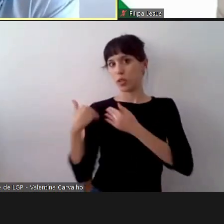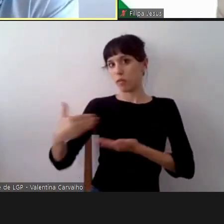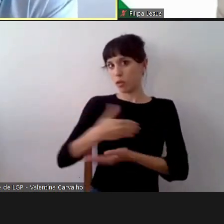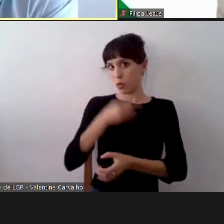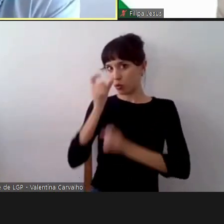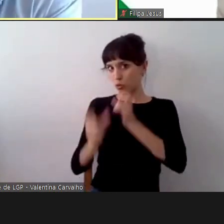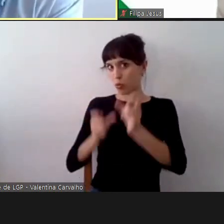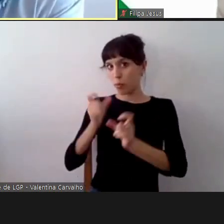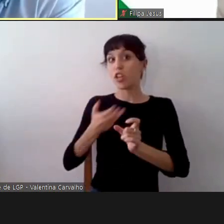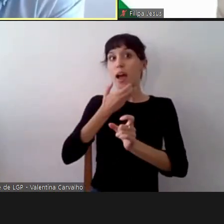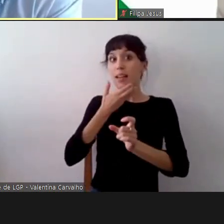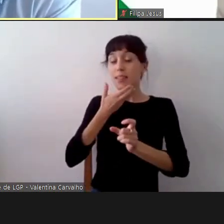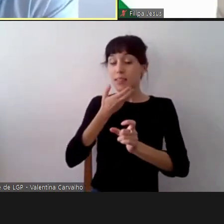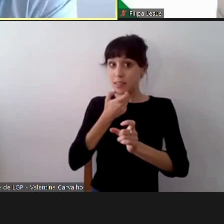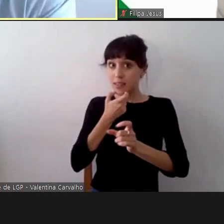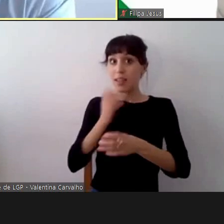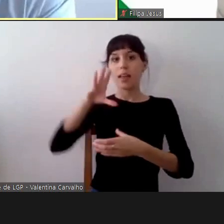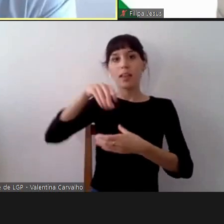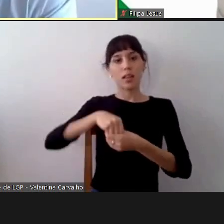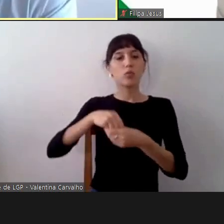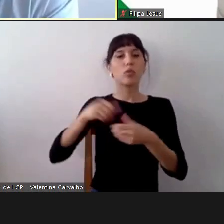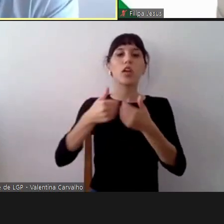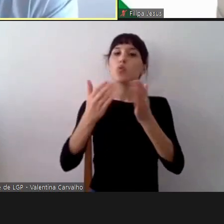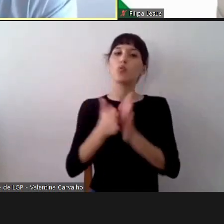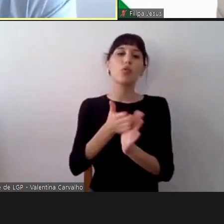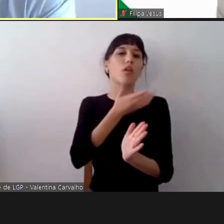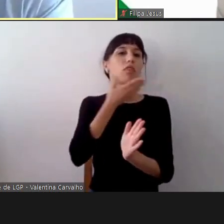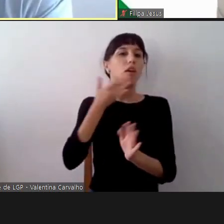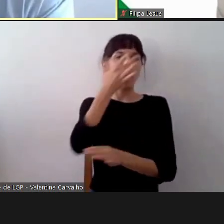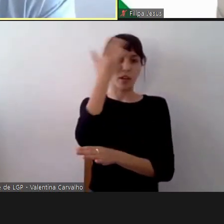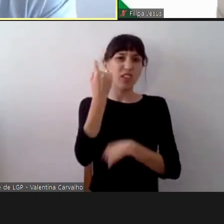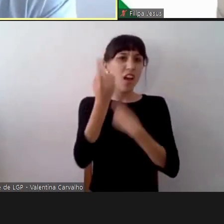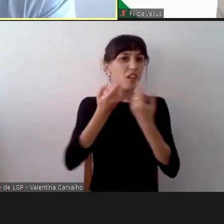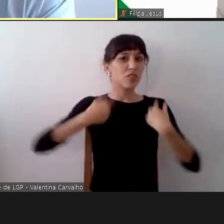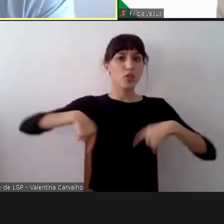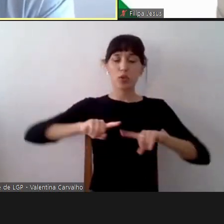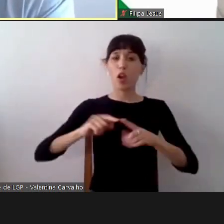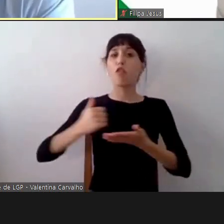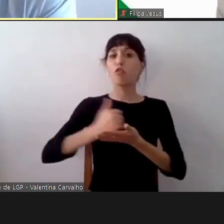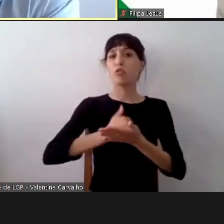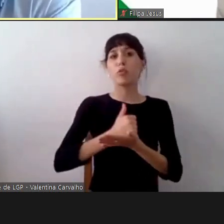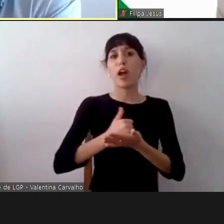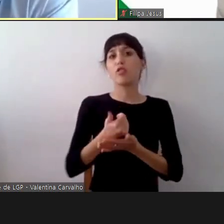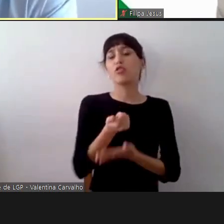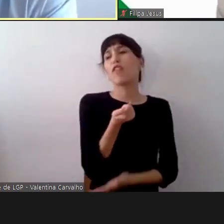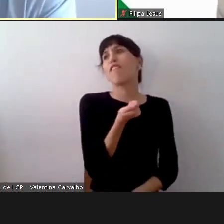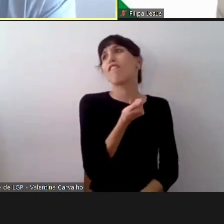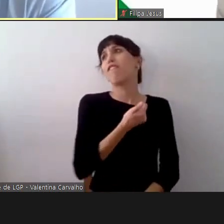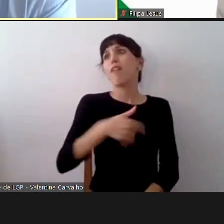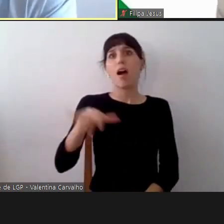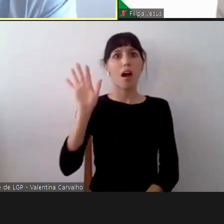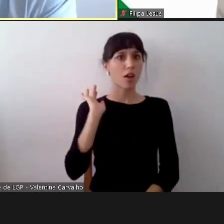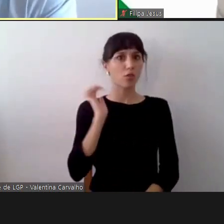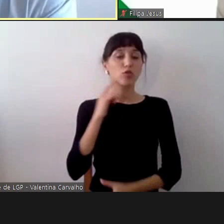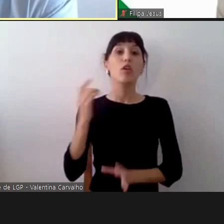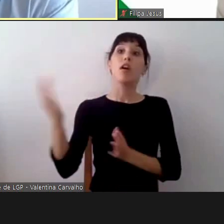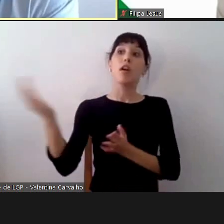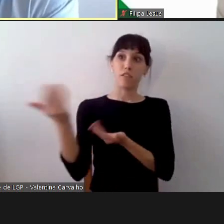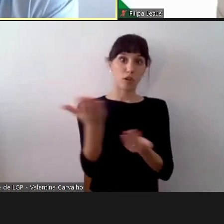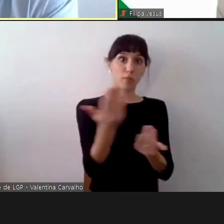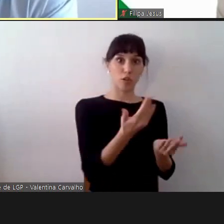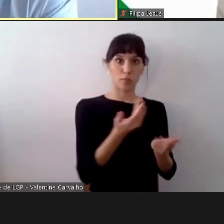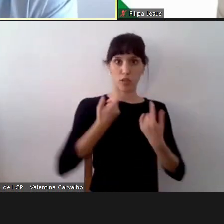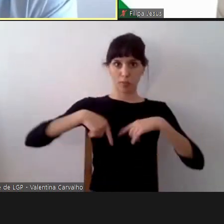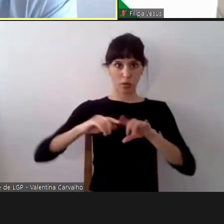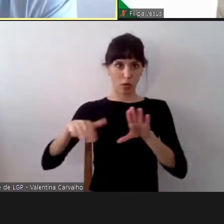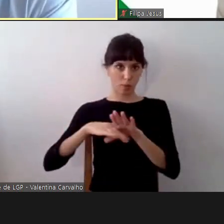mais fácil. A primeira reunião que é feita, por vezes com dezenas de funcionários do município que são convidados a estar na reunião com